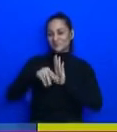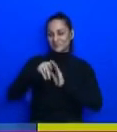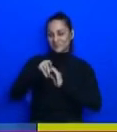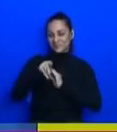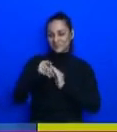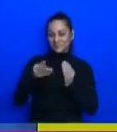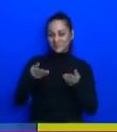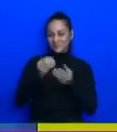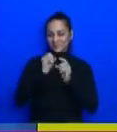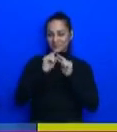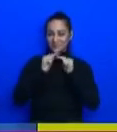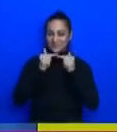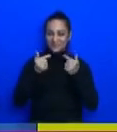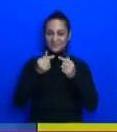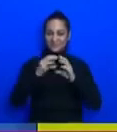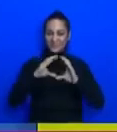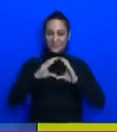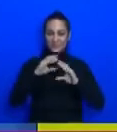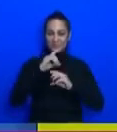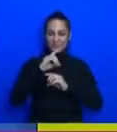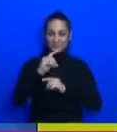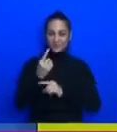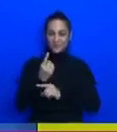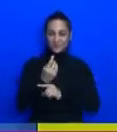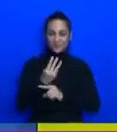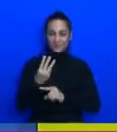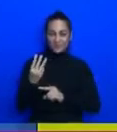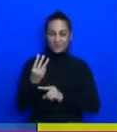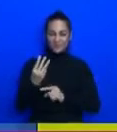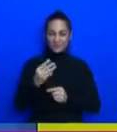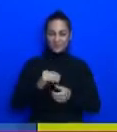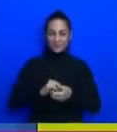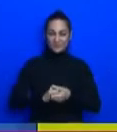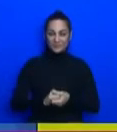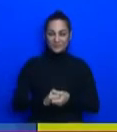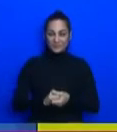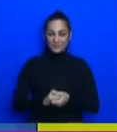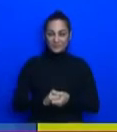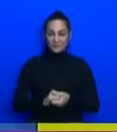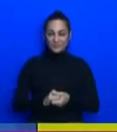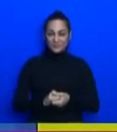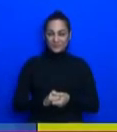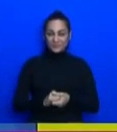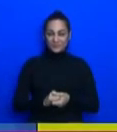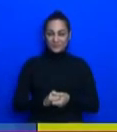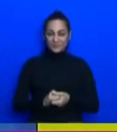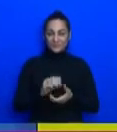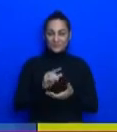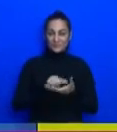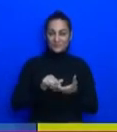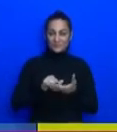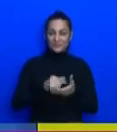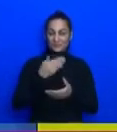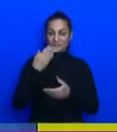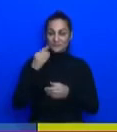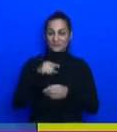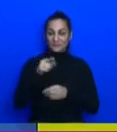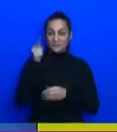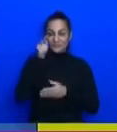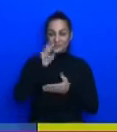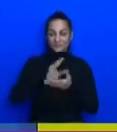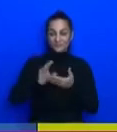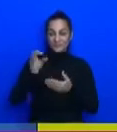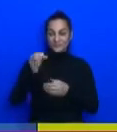hein? Boa sorte. Bola verde, número 13. Verde, 13. Na Lotofácil você ganha prêmio